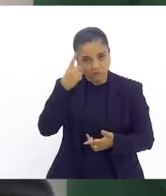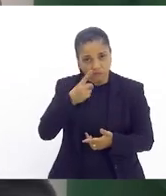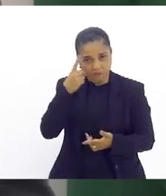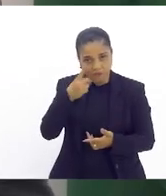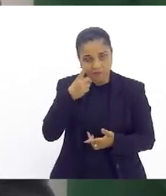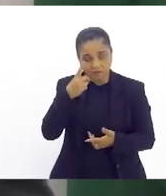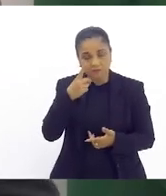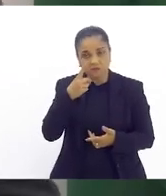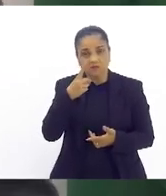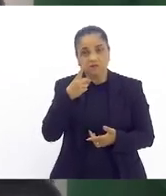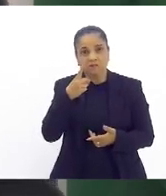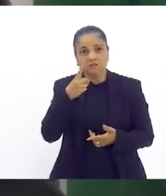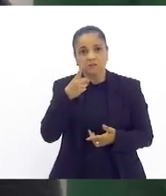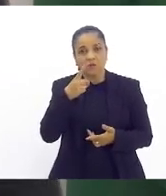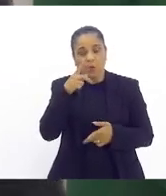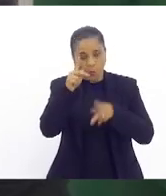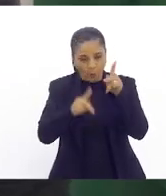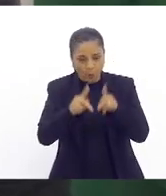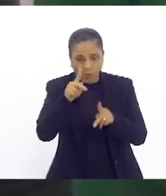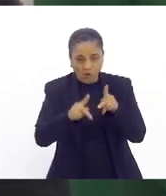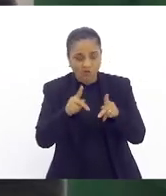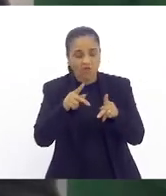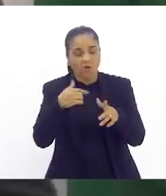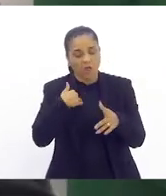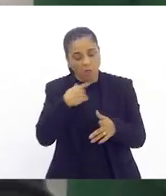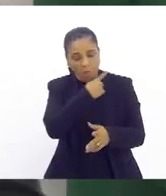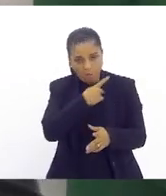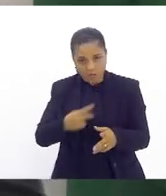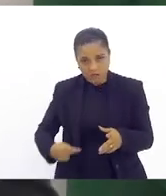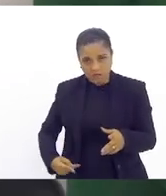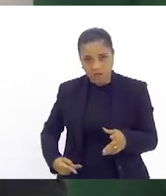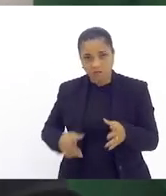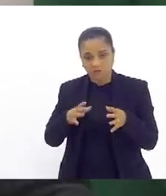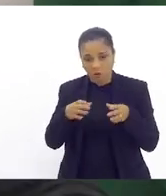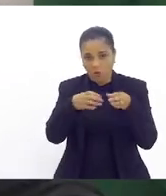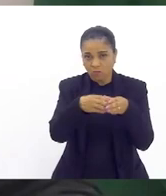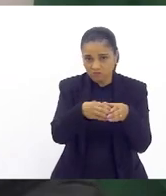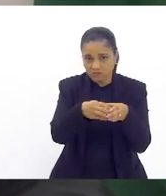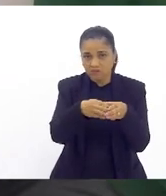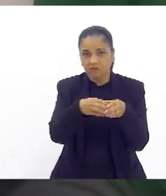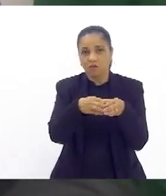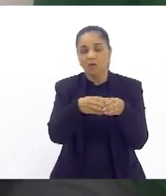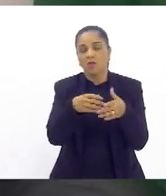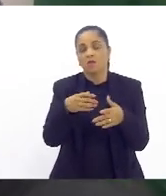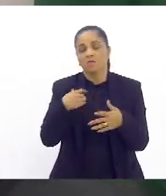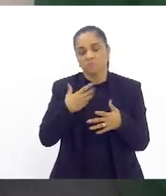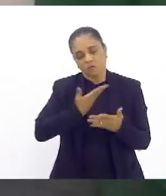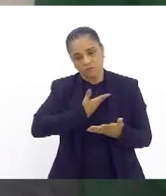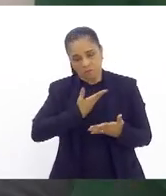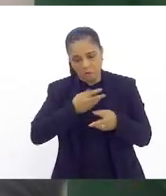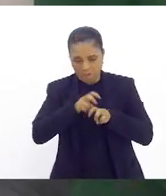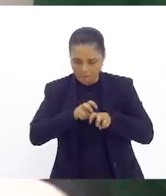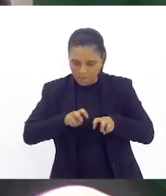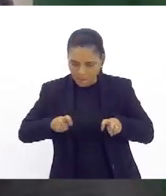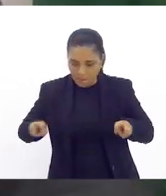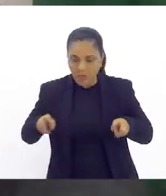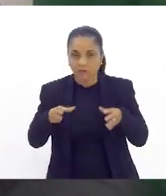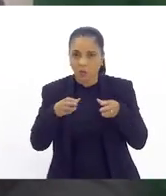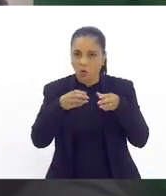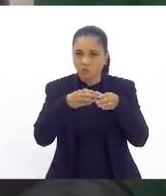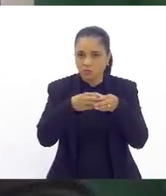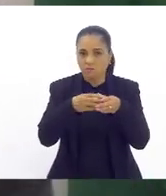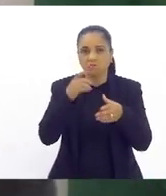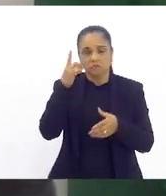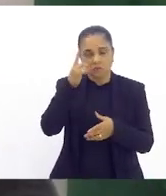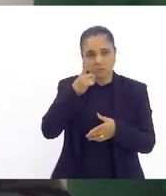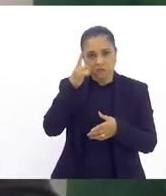eu que enquanto o presidente da Comissão e os colegas que estão comprando a comissão comigo os colegas deputados